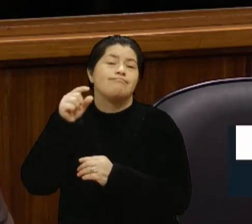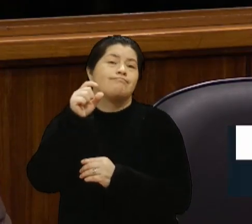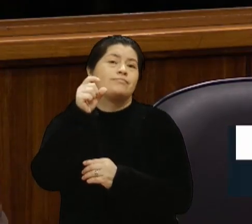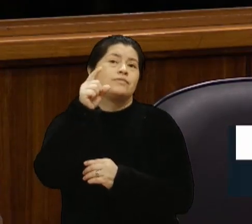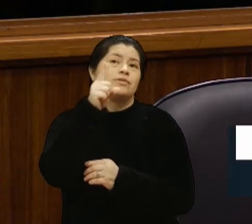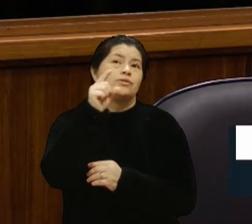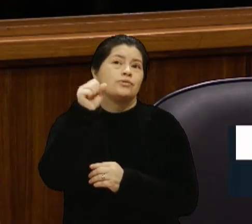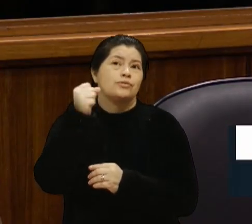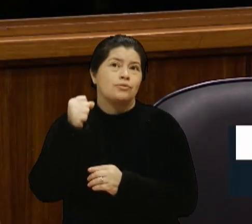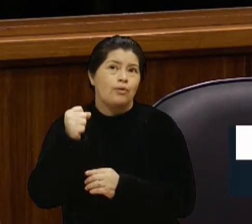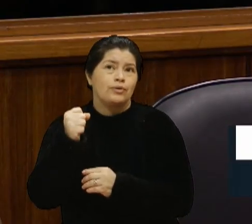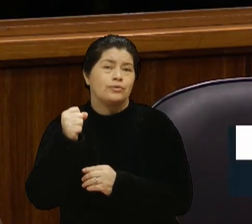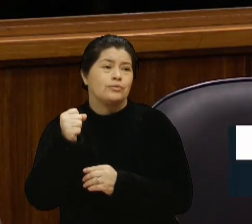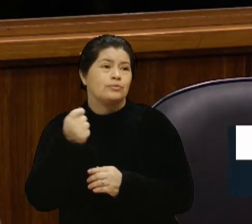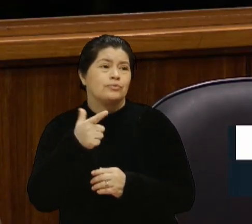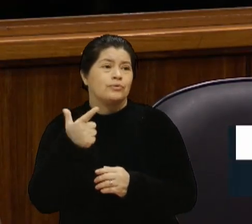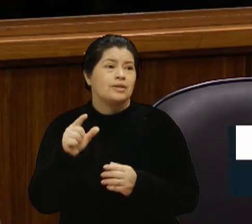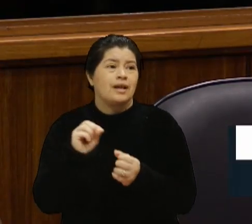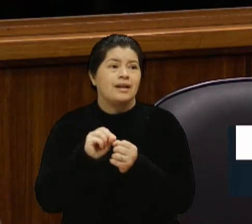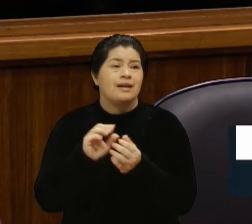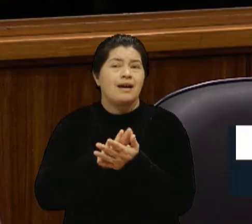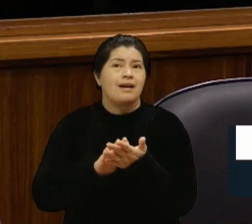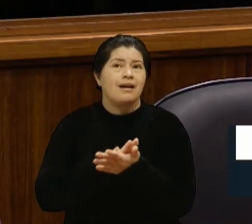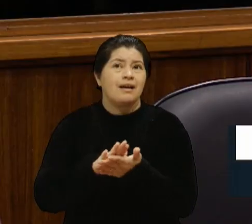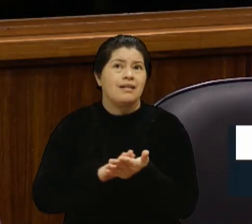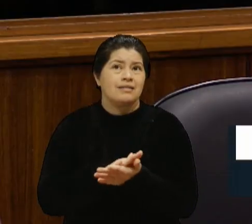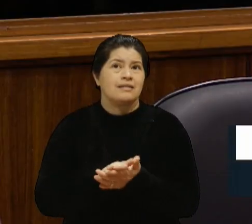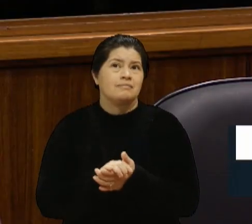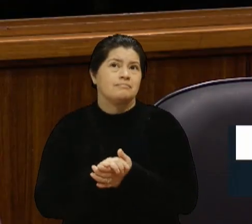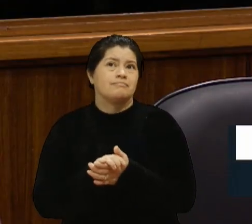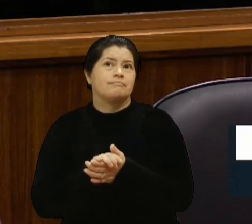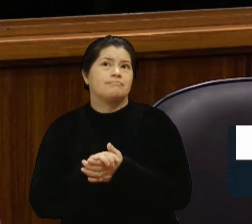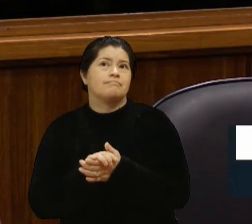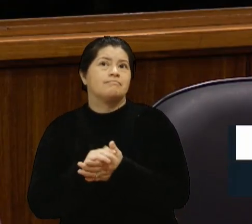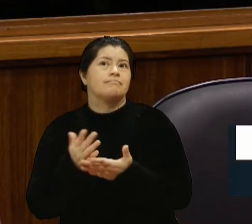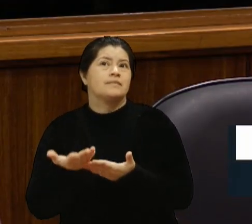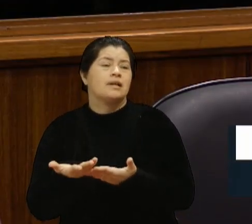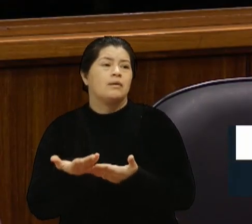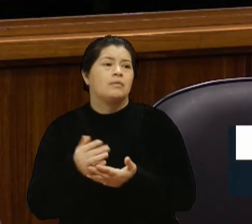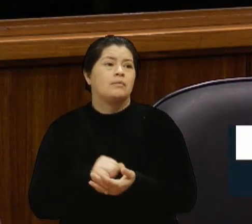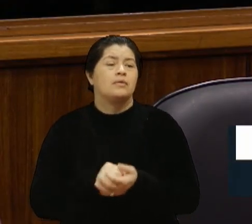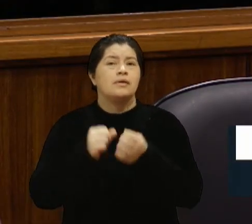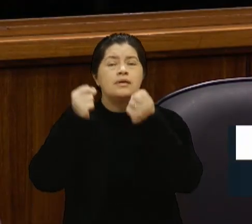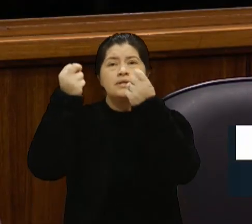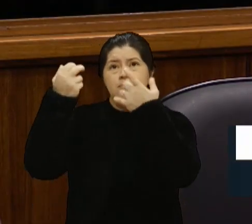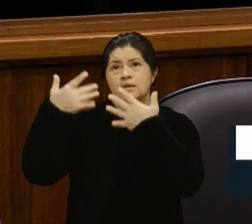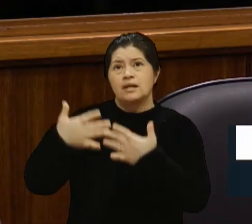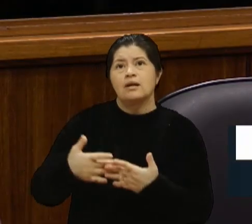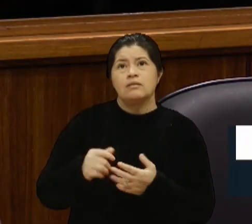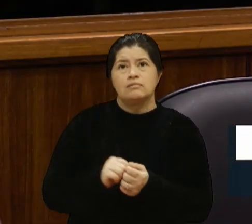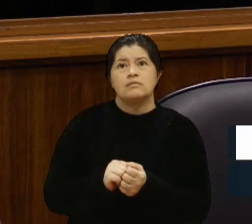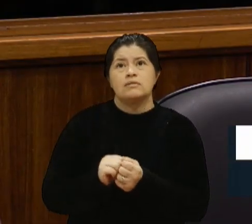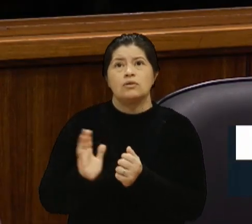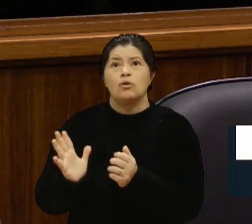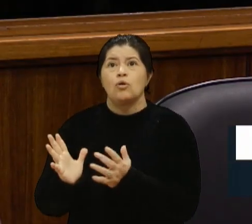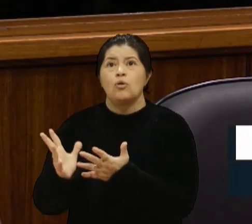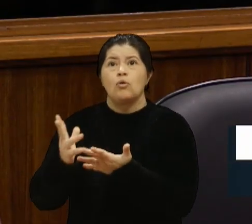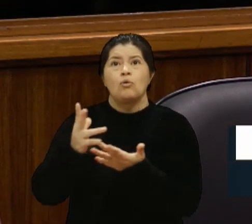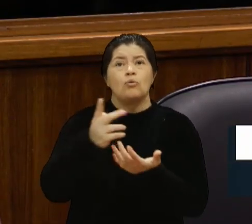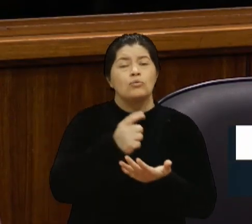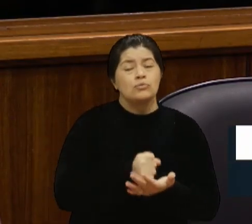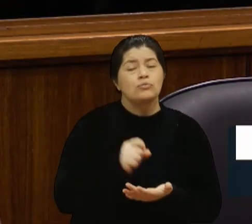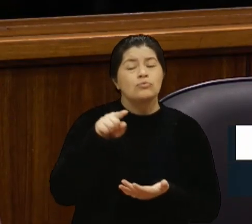com uma mão na frente e outra atrás. Foi Trago por Ti, que é a rua que acolhe quando